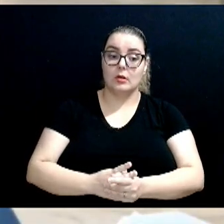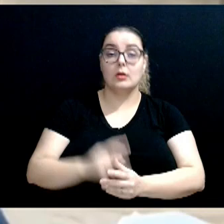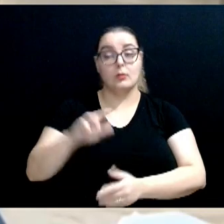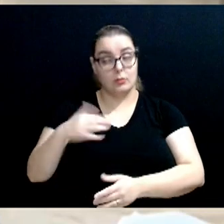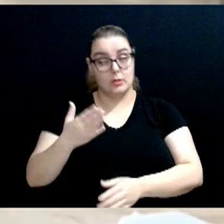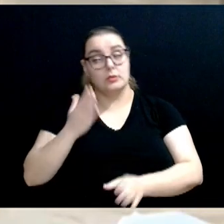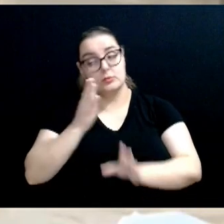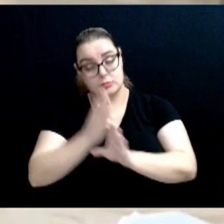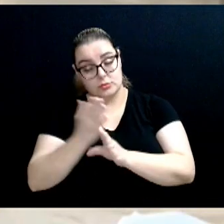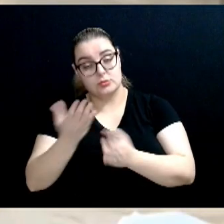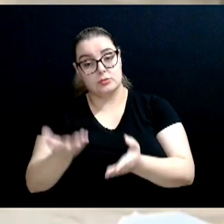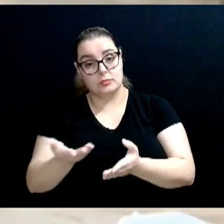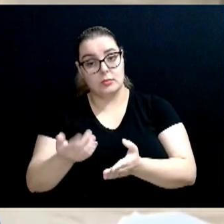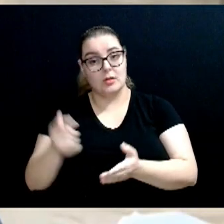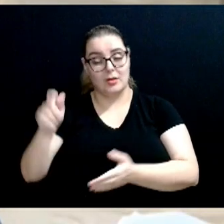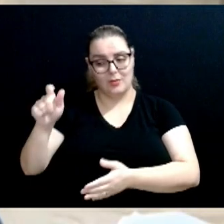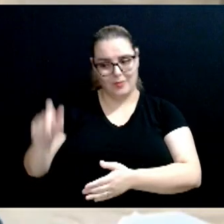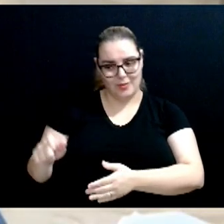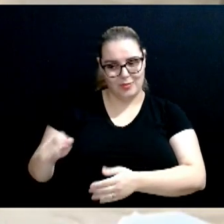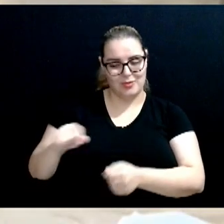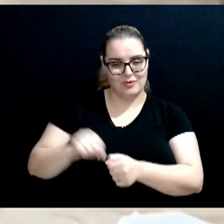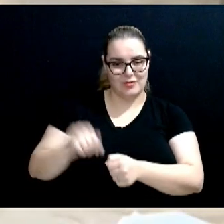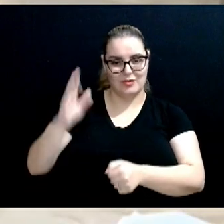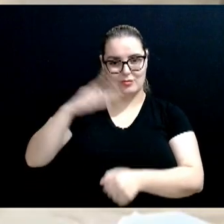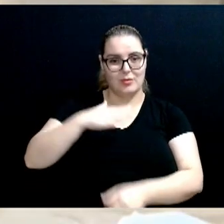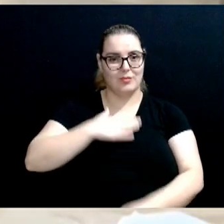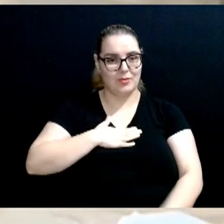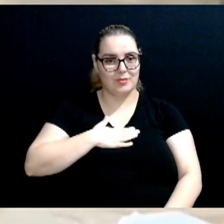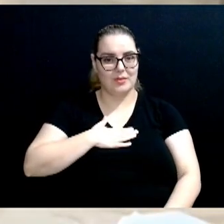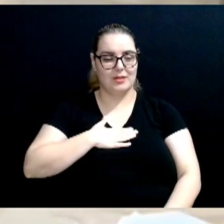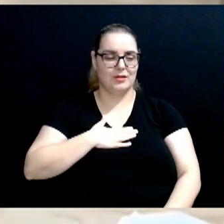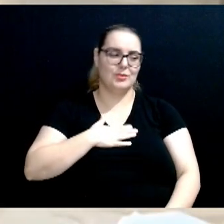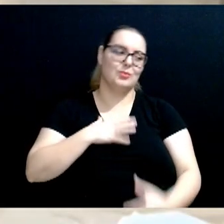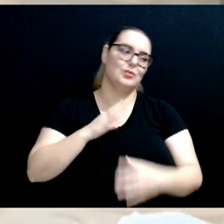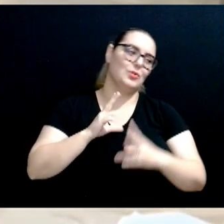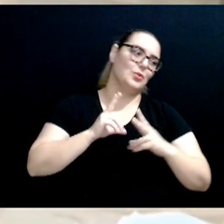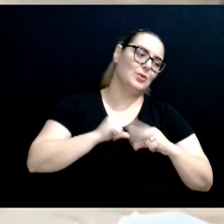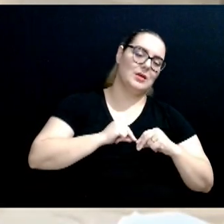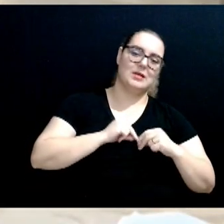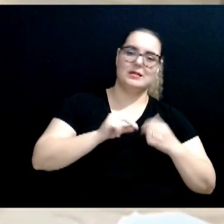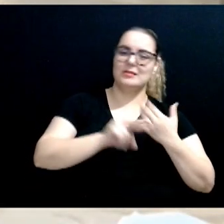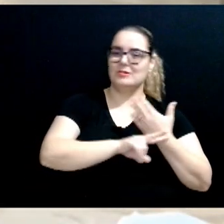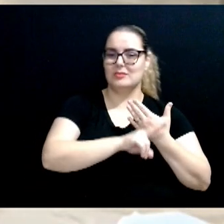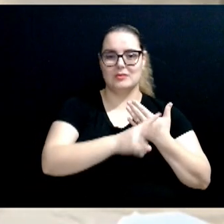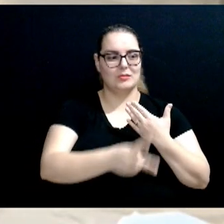que está fazendo um mal para mim, isso tem um impacto muito grande, né?